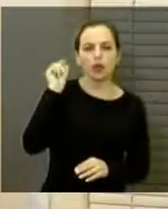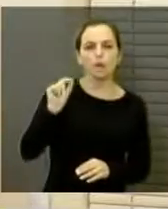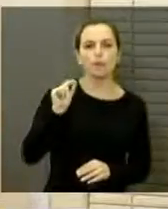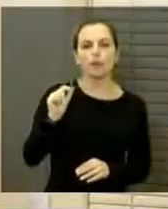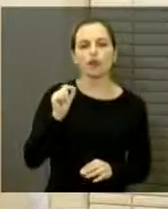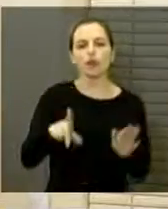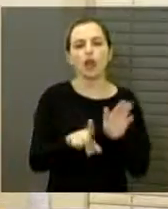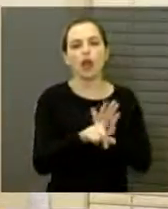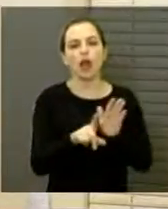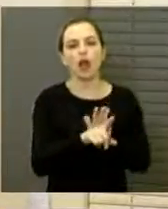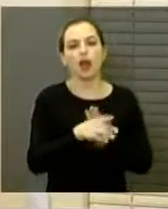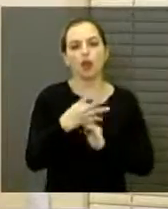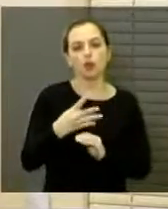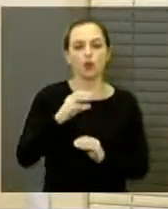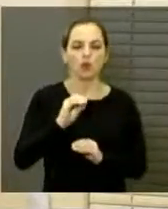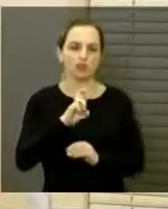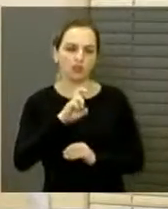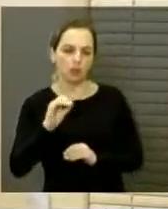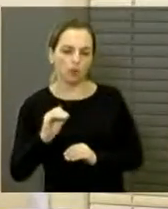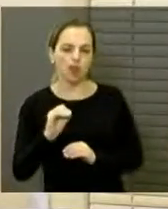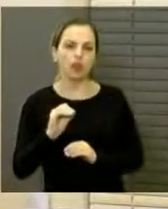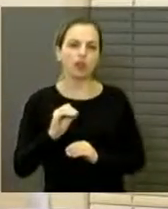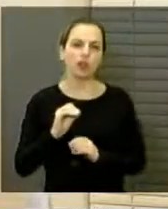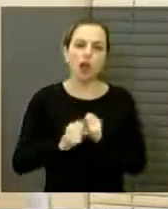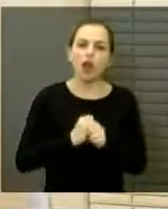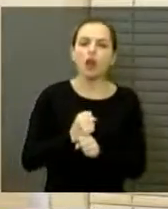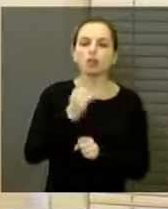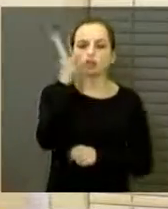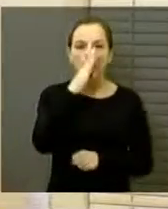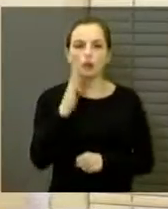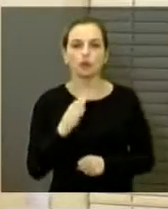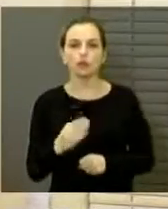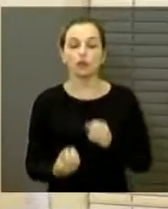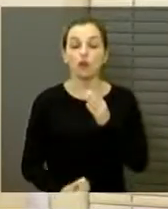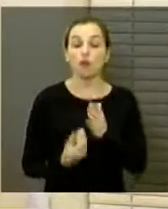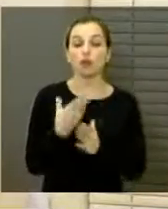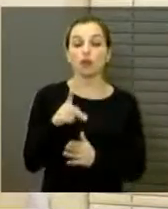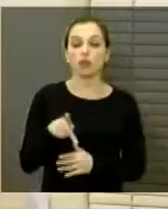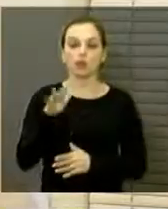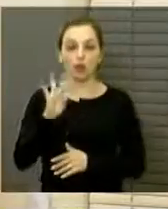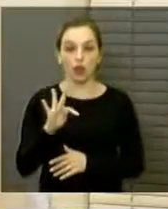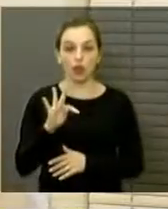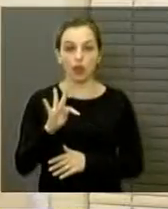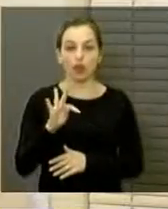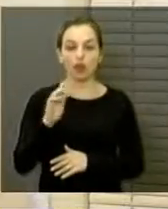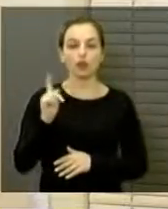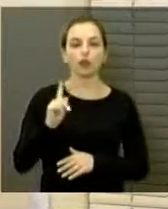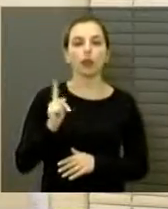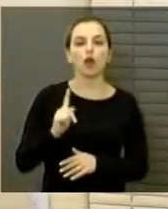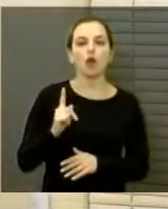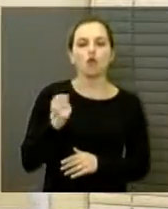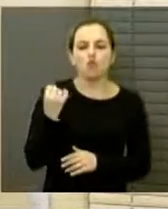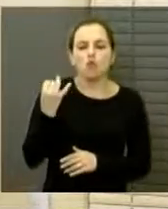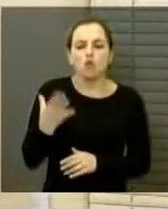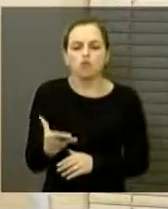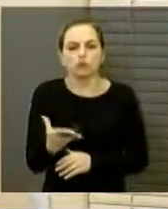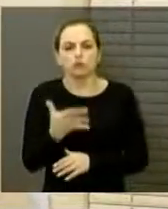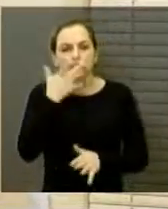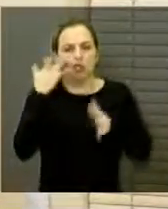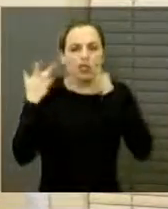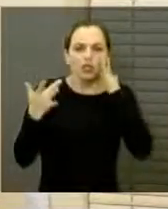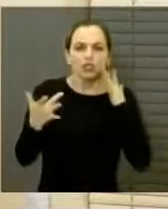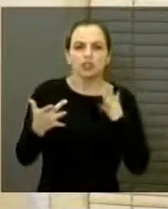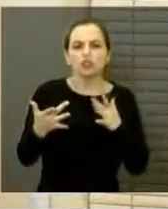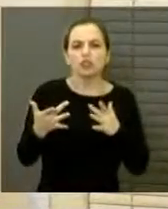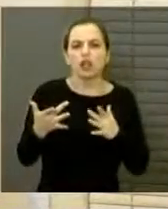tem pelo menos 40, 50 anos no Brasil? Não foi inventada pelos petistas? Quantos e quantos artistas financiados pela